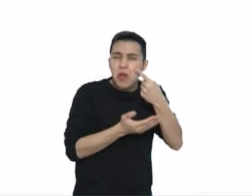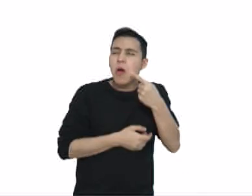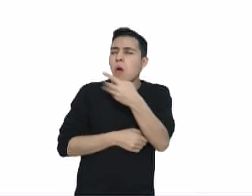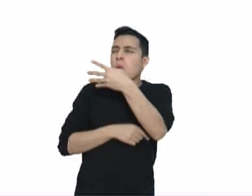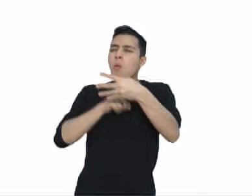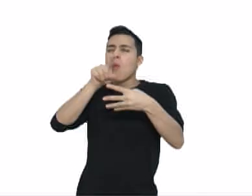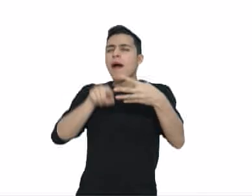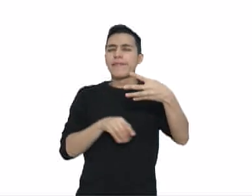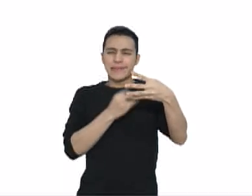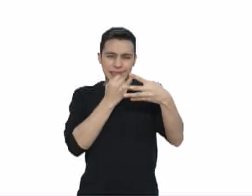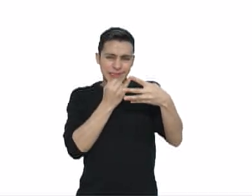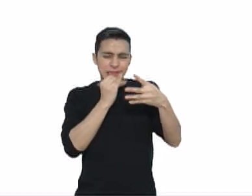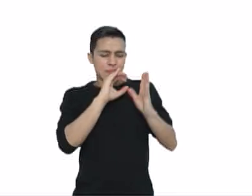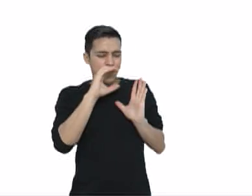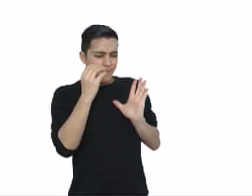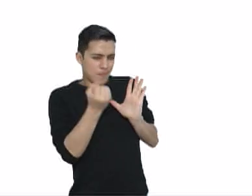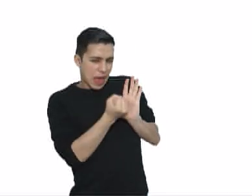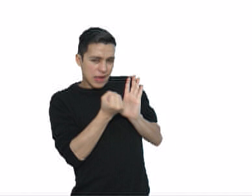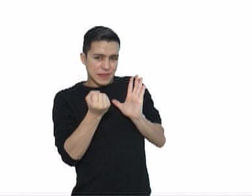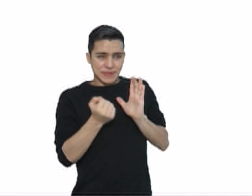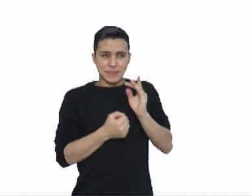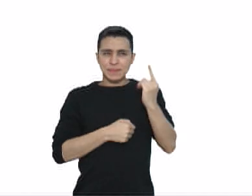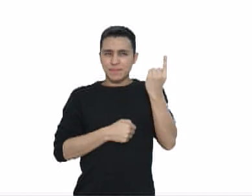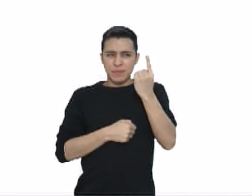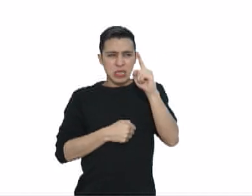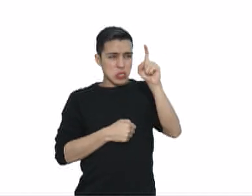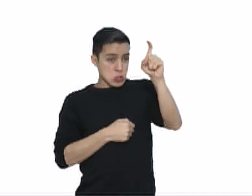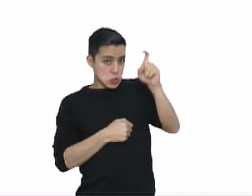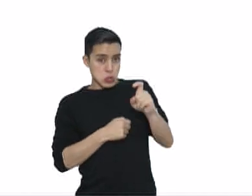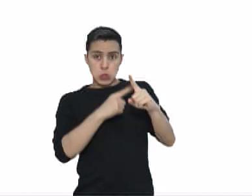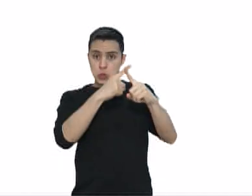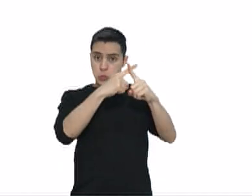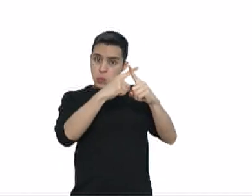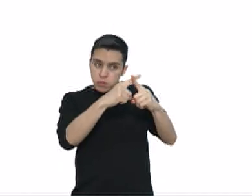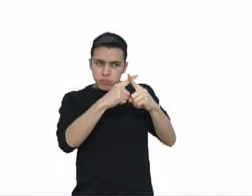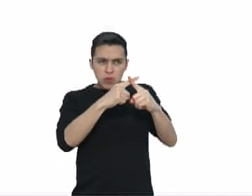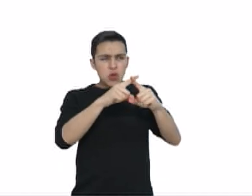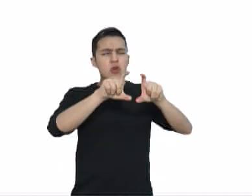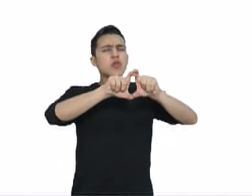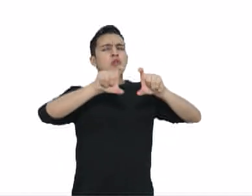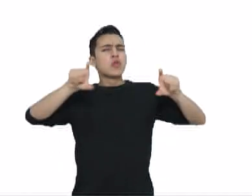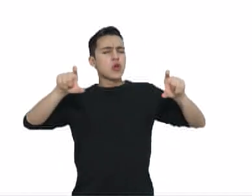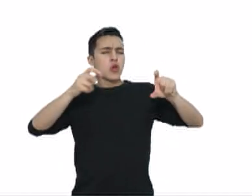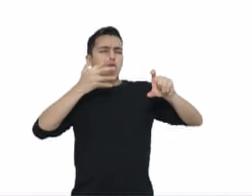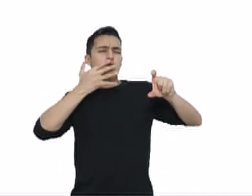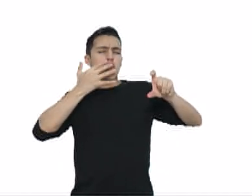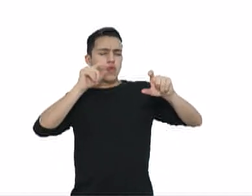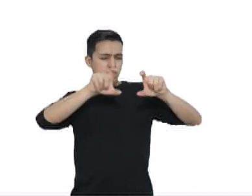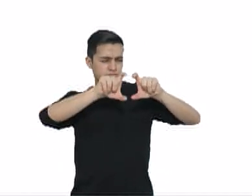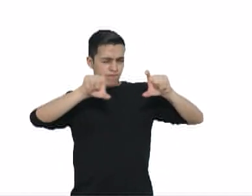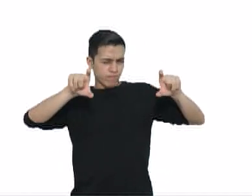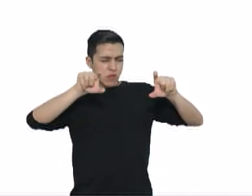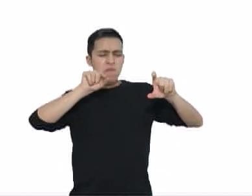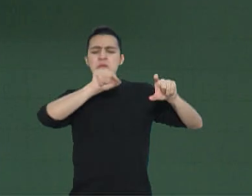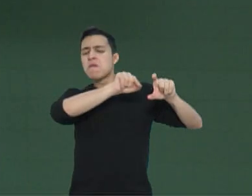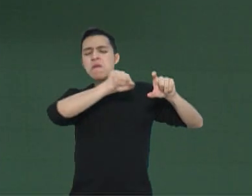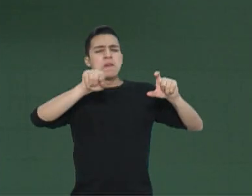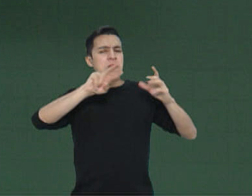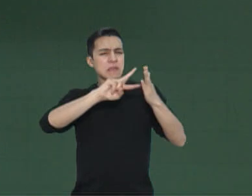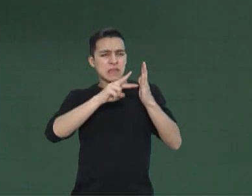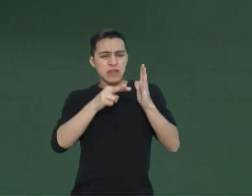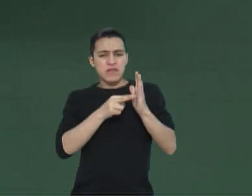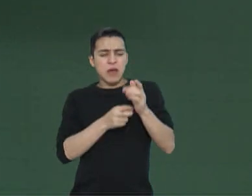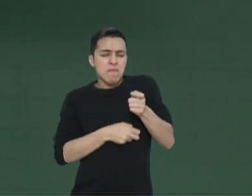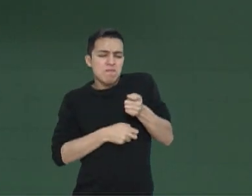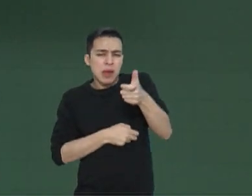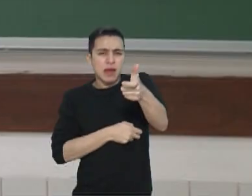de símbolos. No primeiro, nós temos um X maiúsculo, num retângulo colorido bem forte, que significa o ataque da